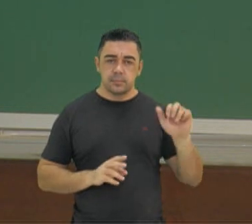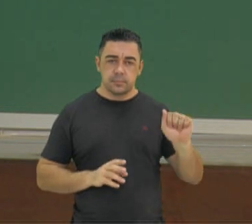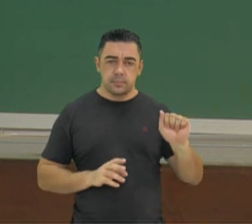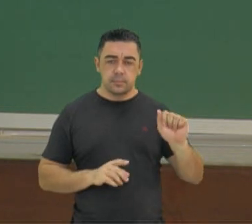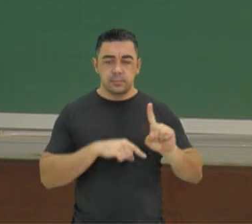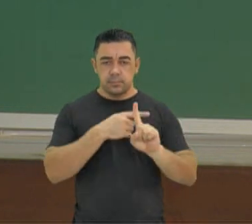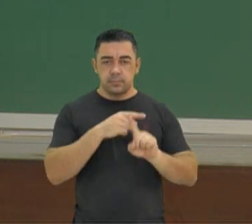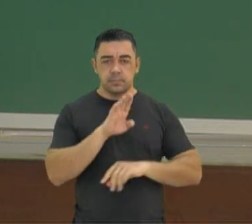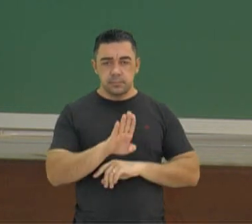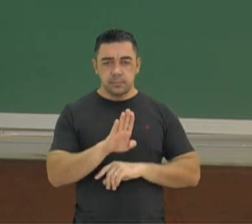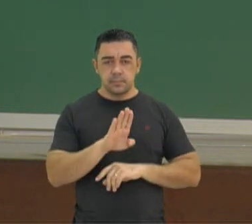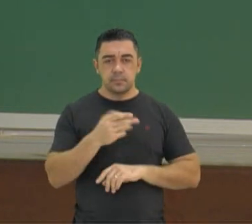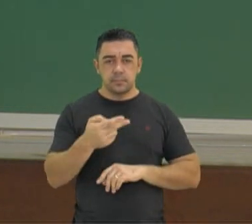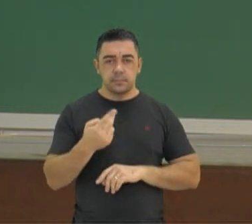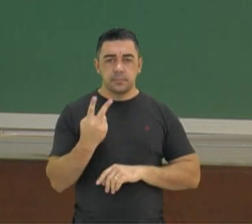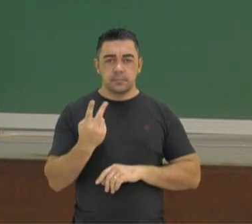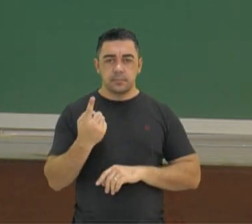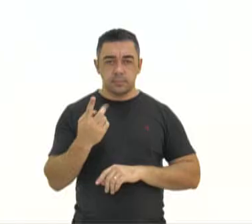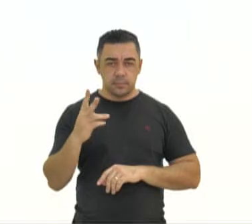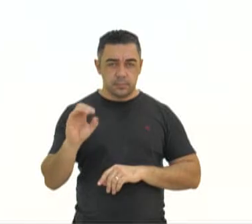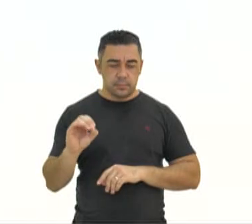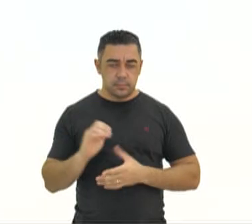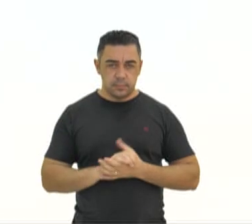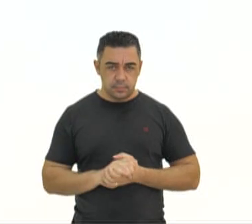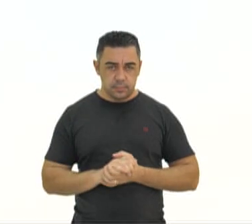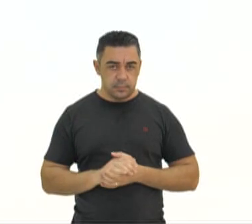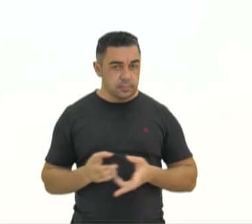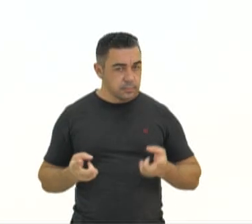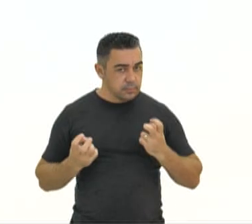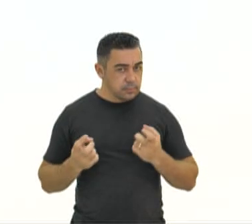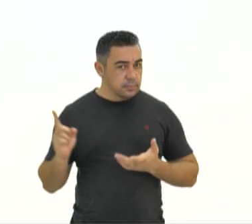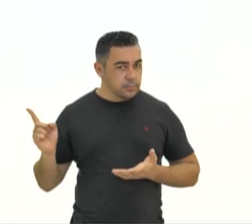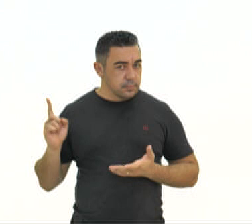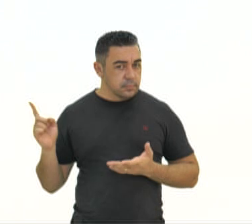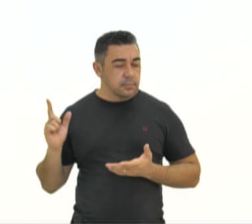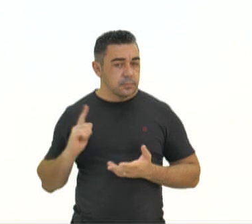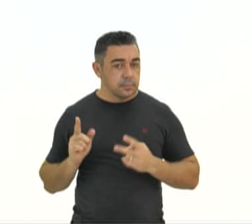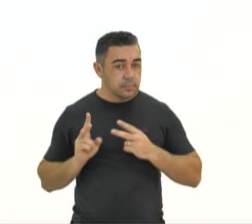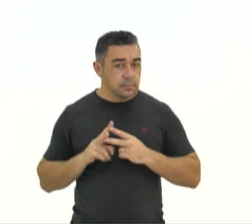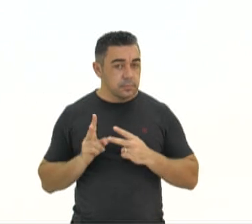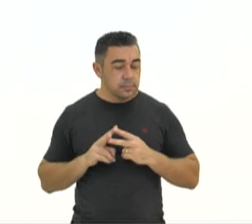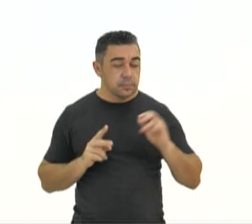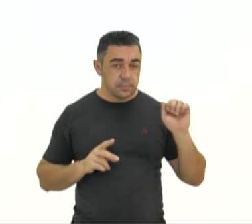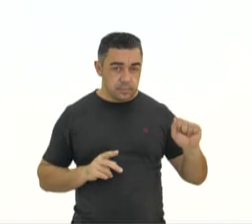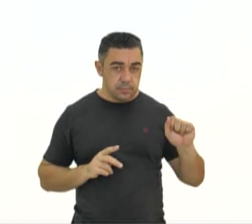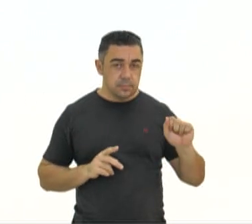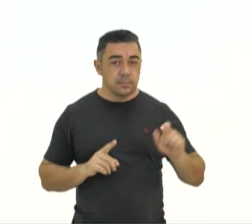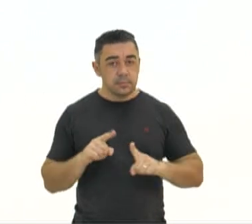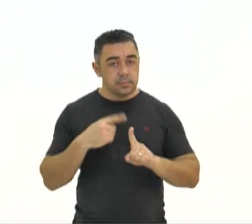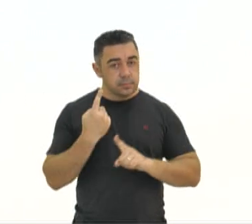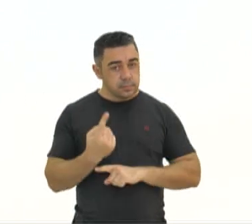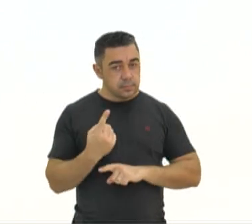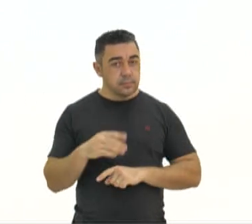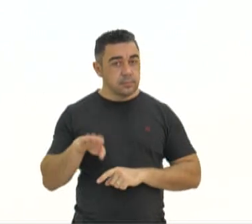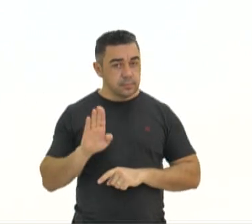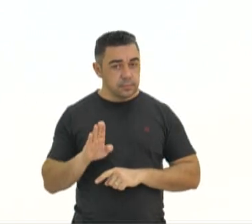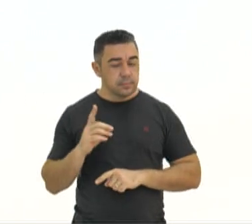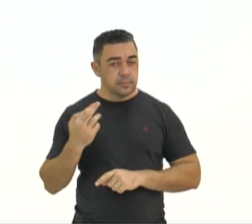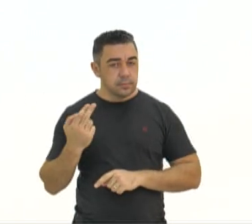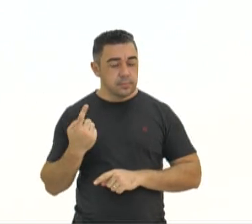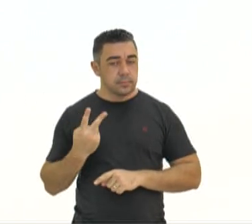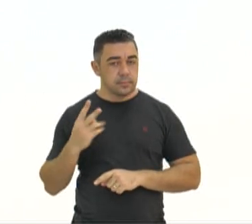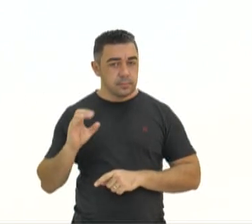2A mais B é igual a 120. Então, note que a questão nos fala 2 artigos A mais 1 artigo B é